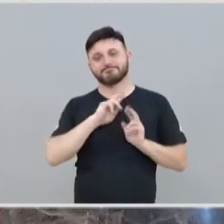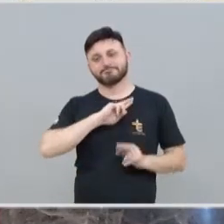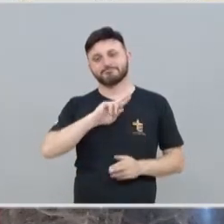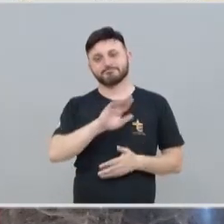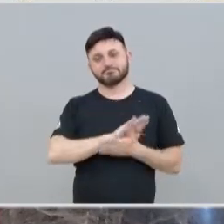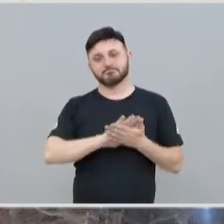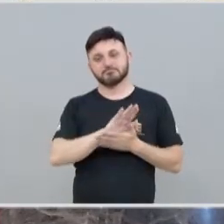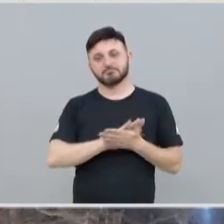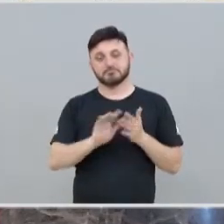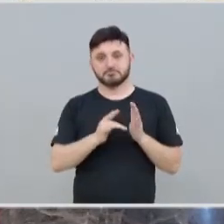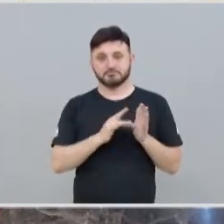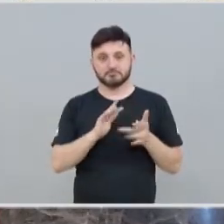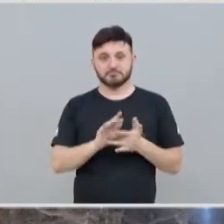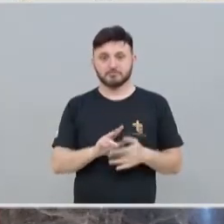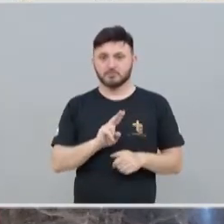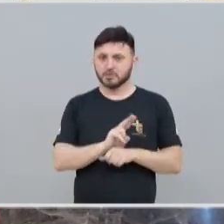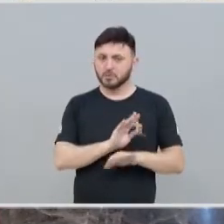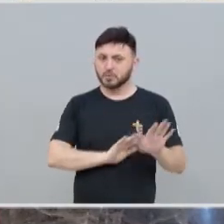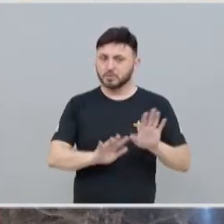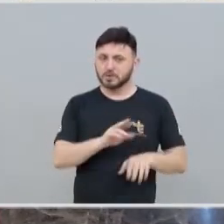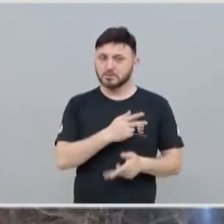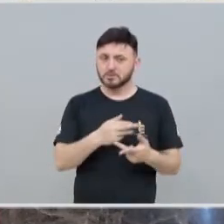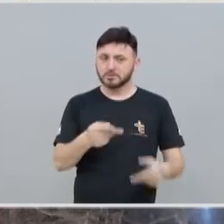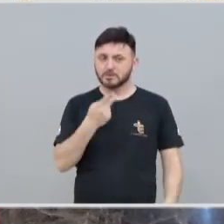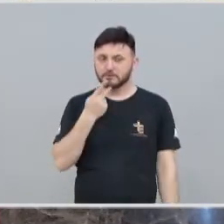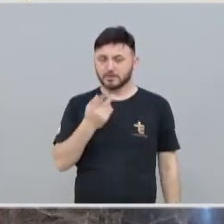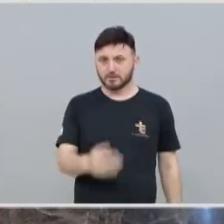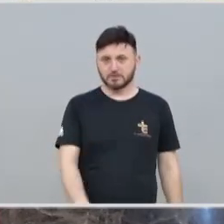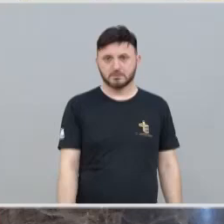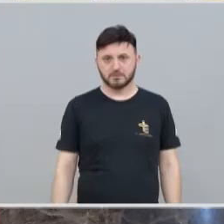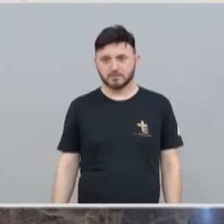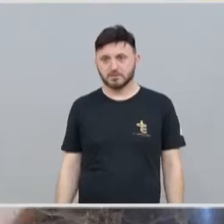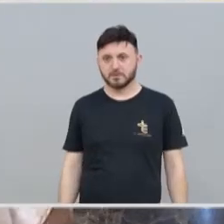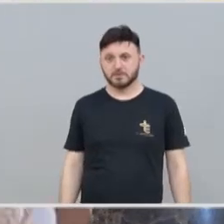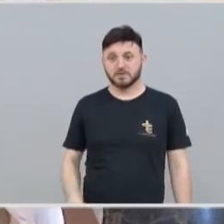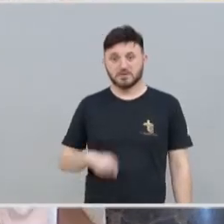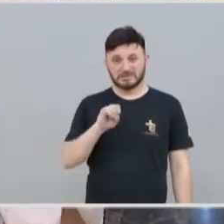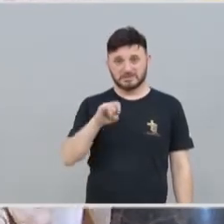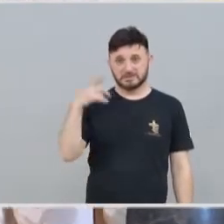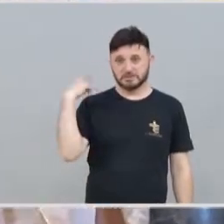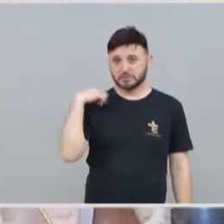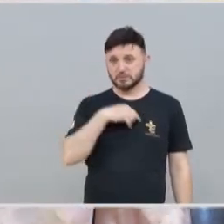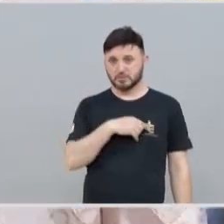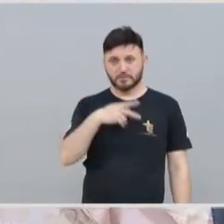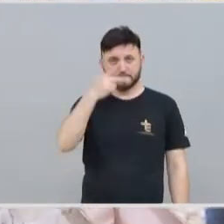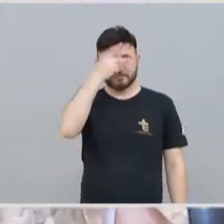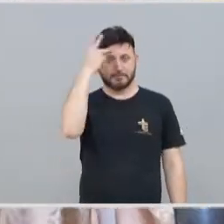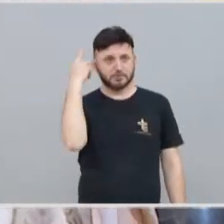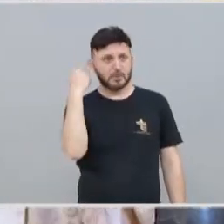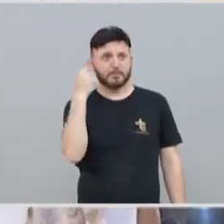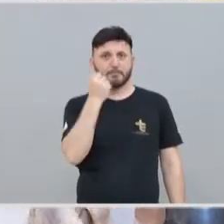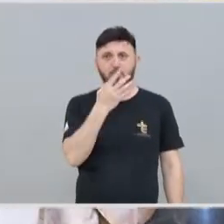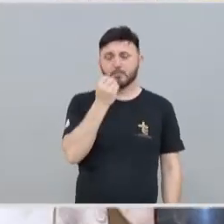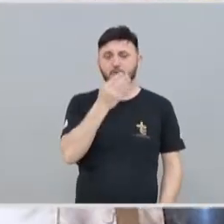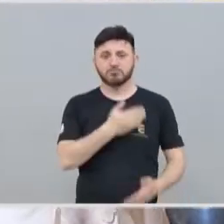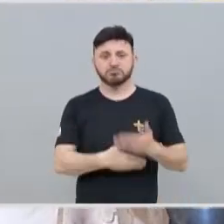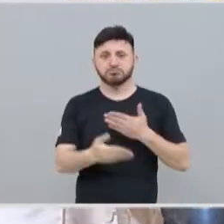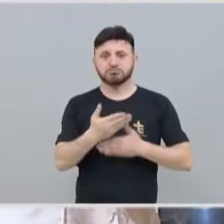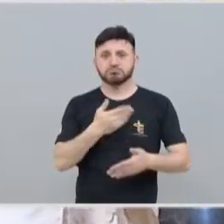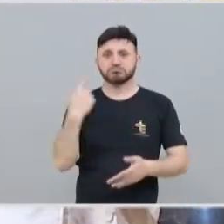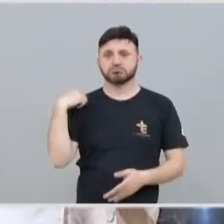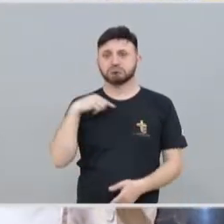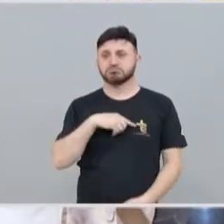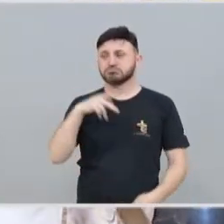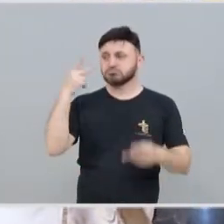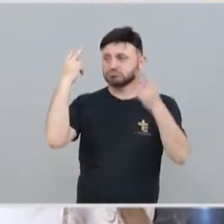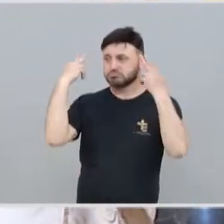cuidado com os nossos termos se só fomos pessoas de boas ações caímos num humanismo